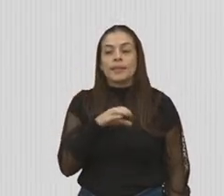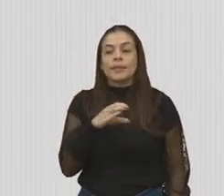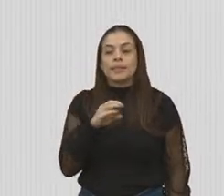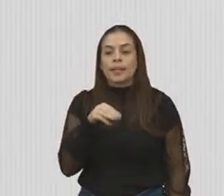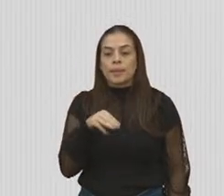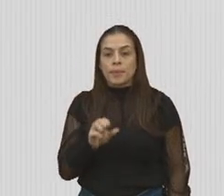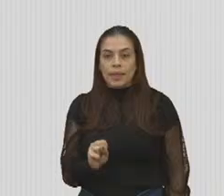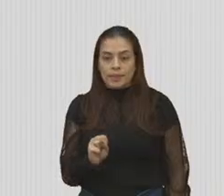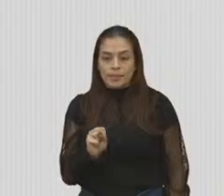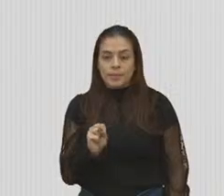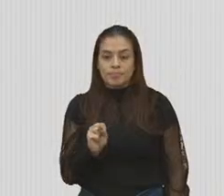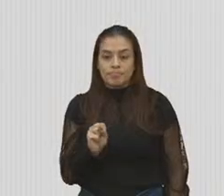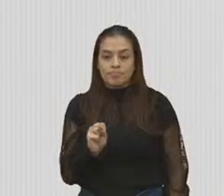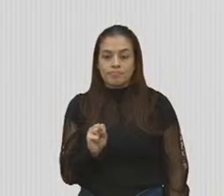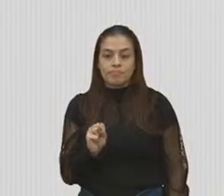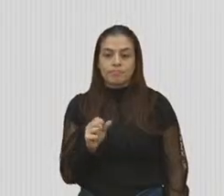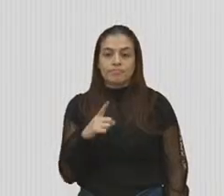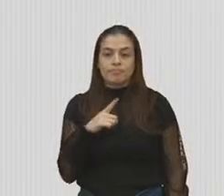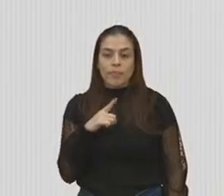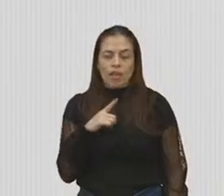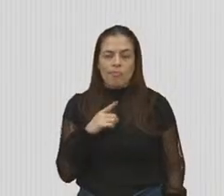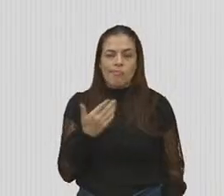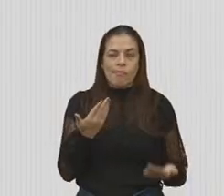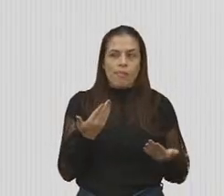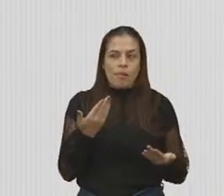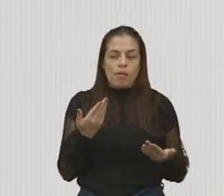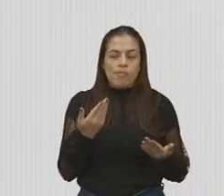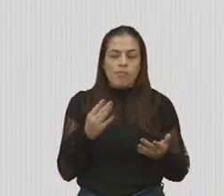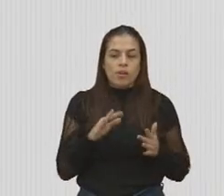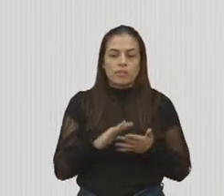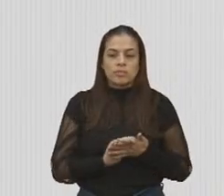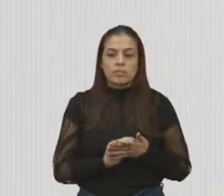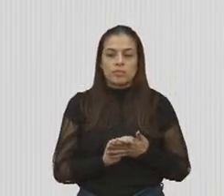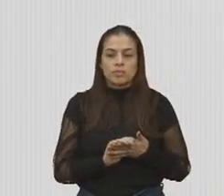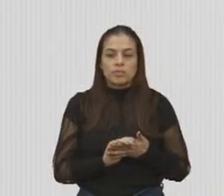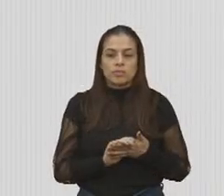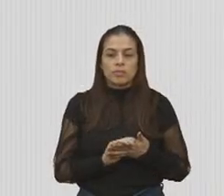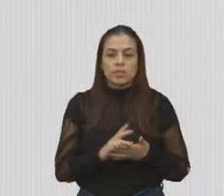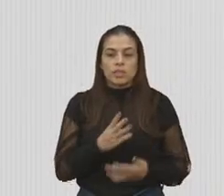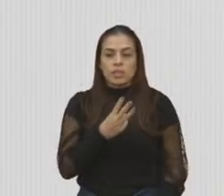né, que a gente tem previsto